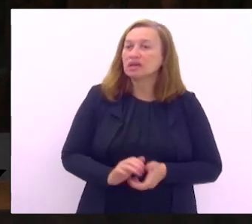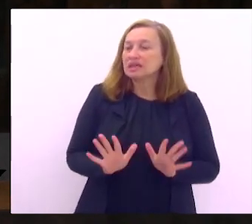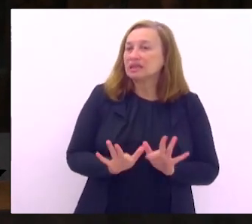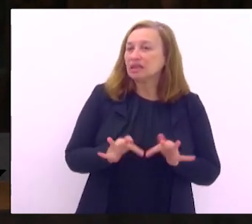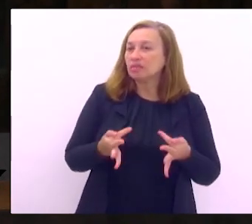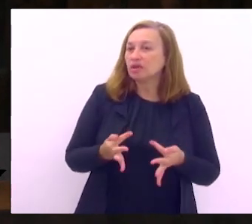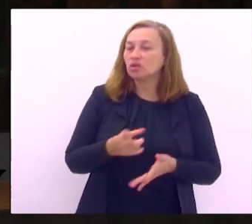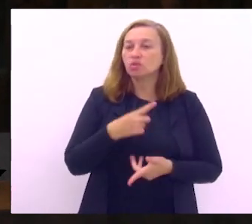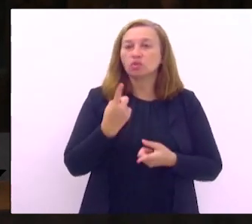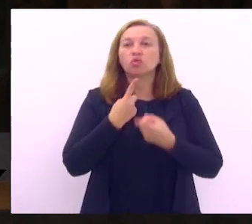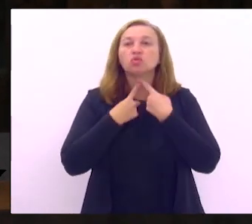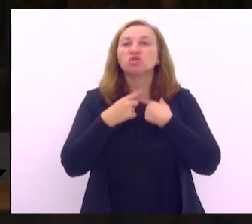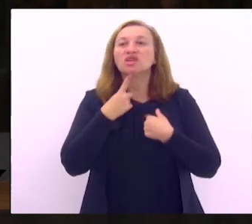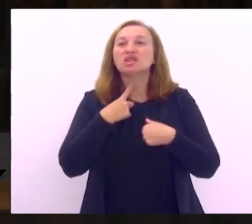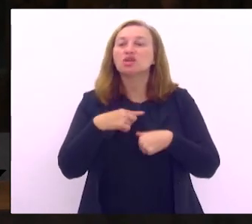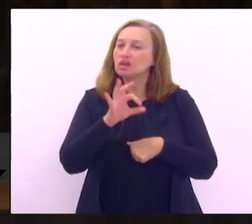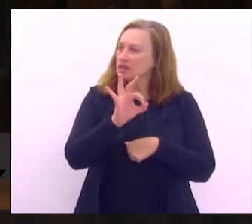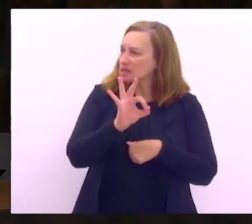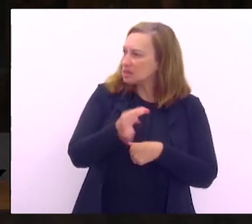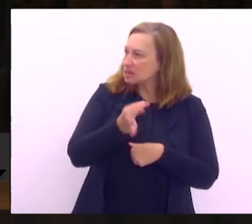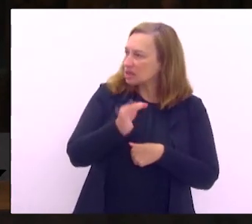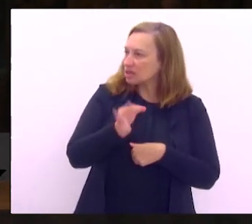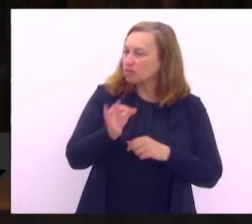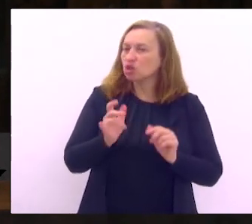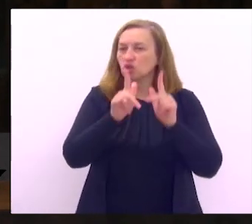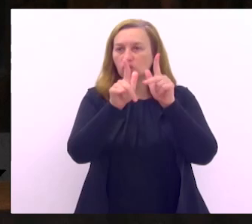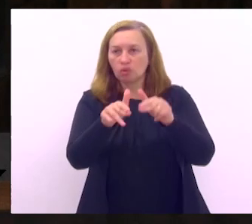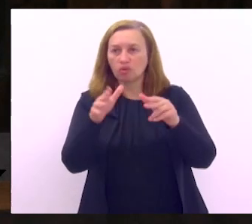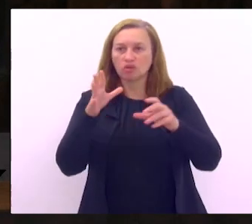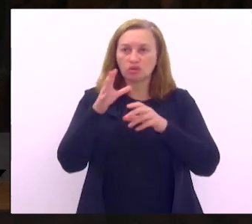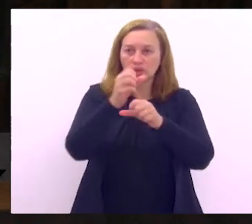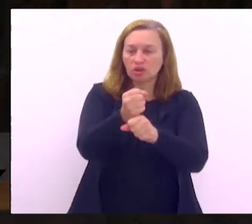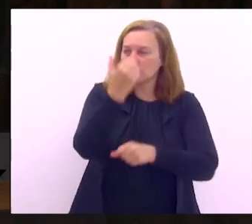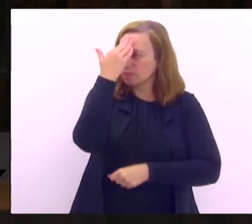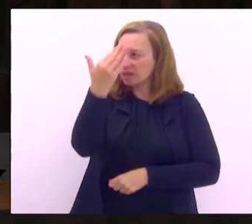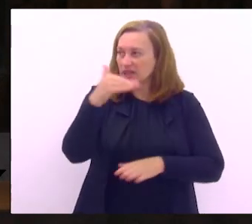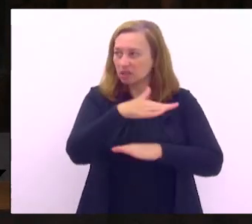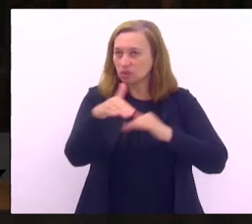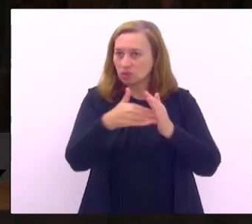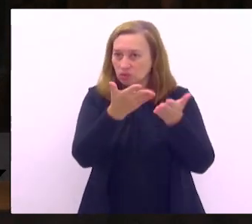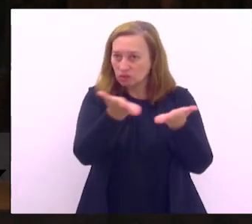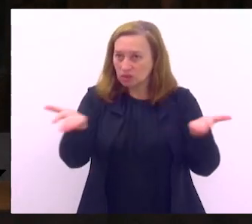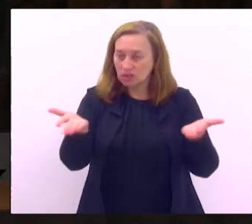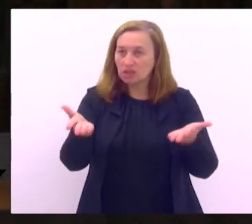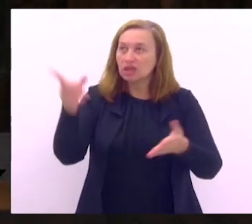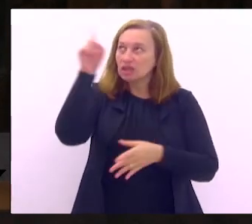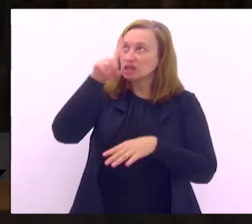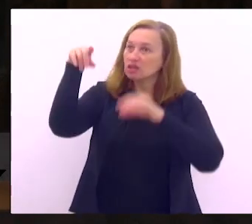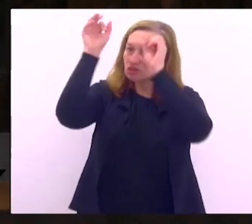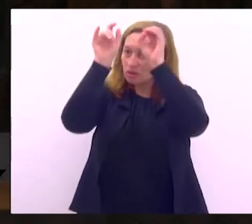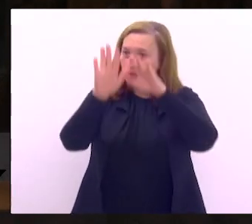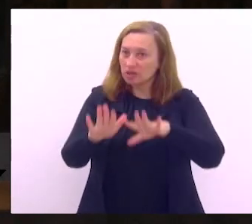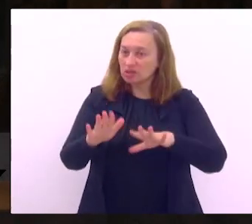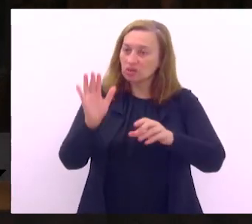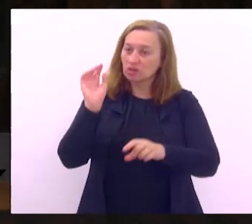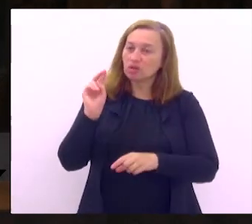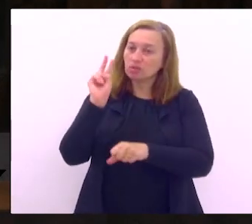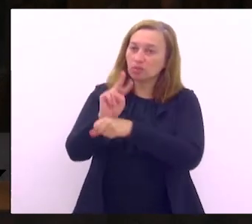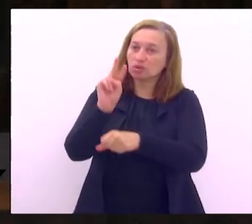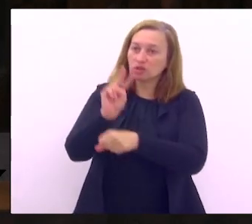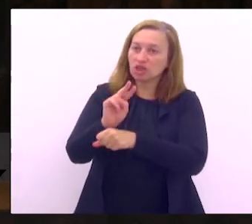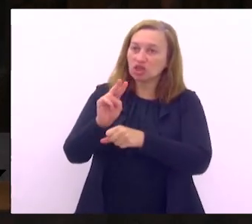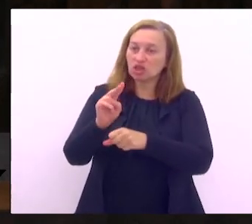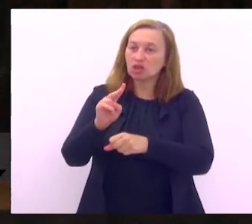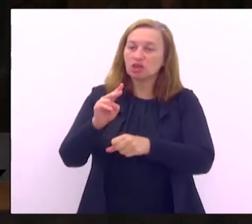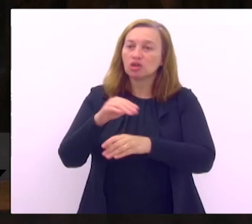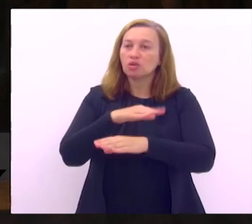dos nossos desejos, que certamente serão os mesmos e se somarão. Muito obrigado a todos, eu desejo que Deus abençoe e proteja o